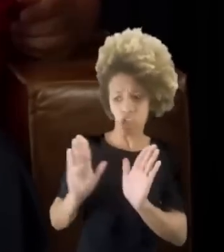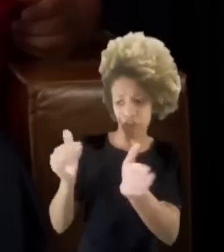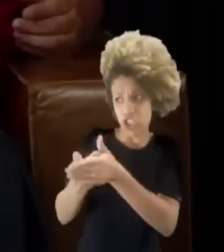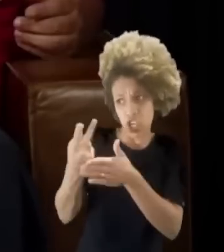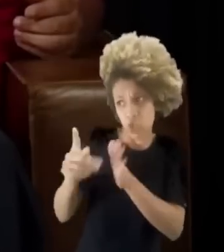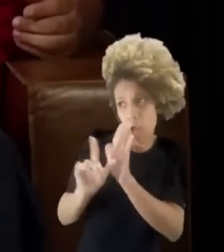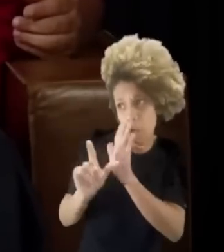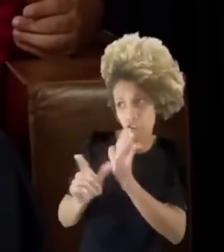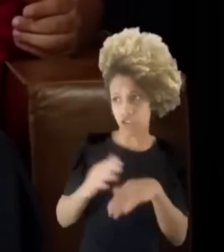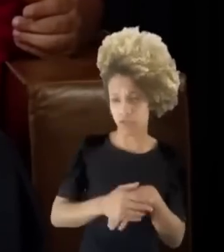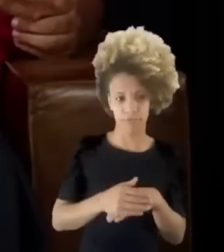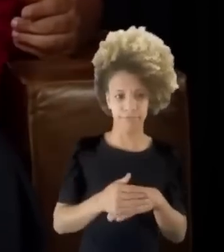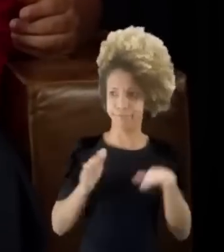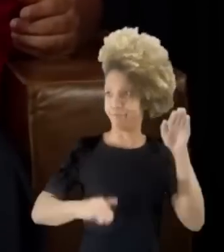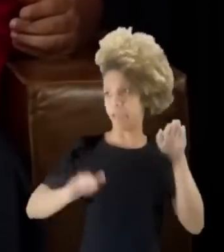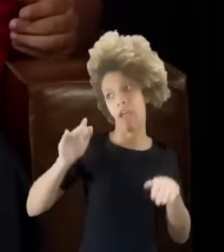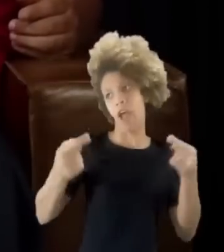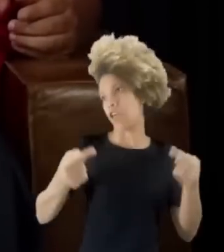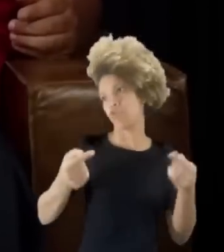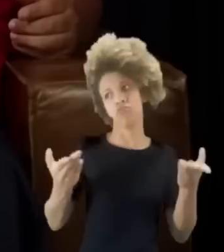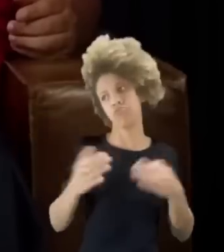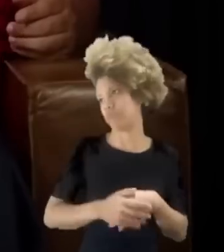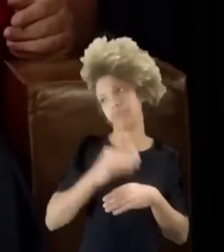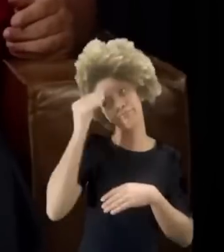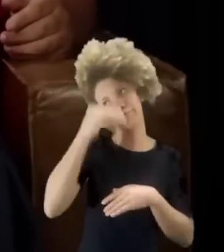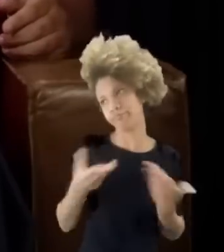é injusta a competição até